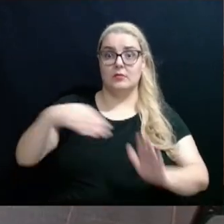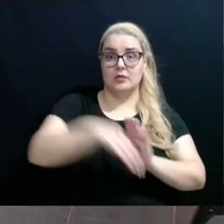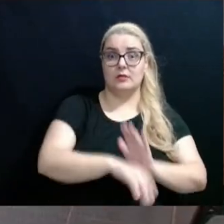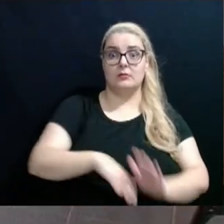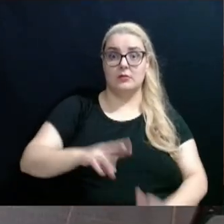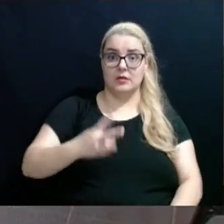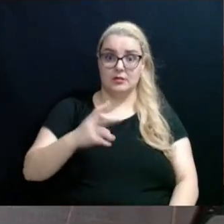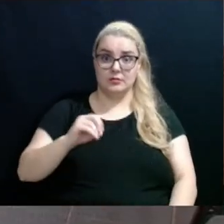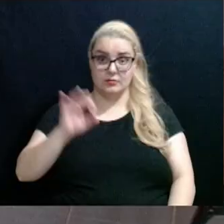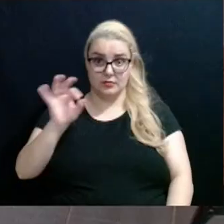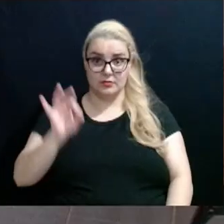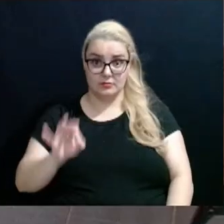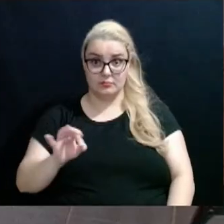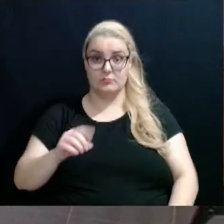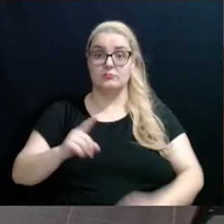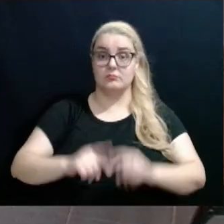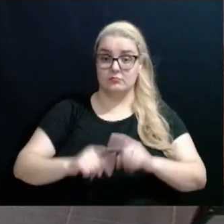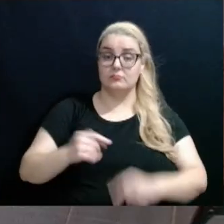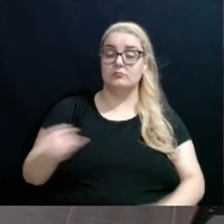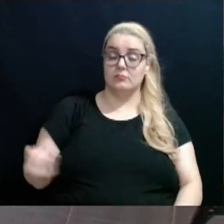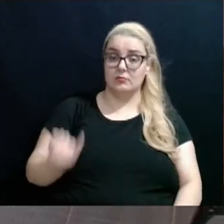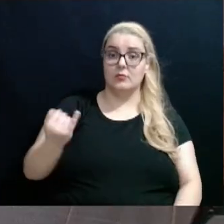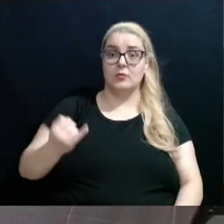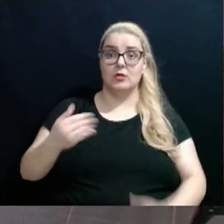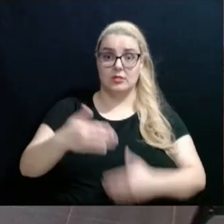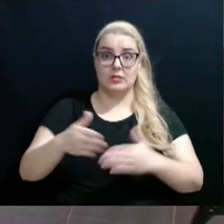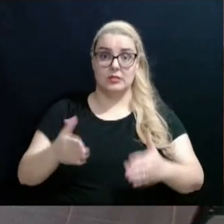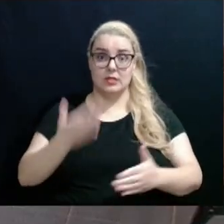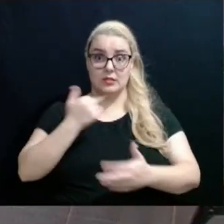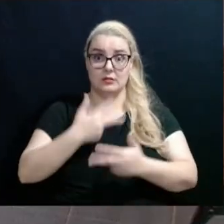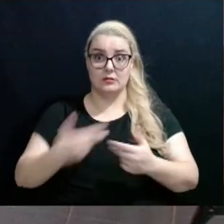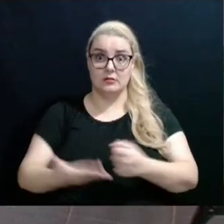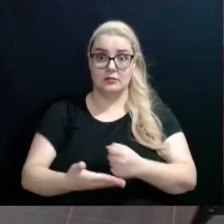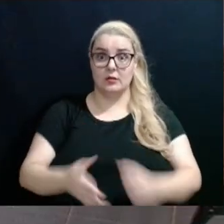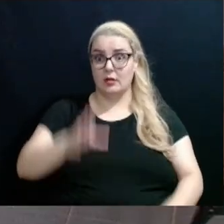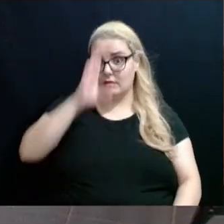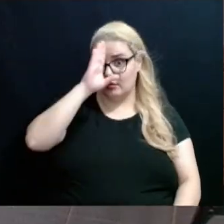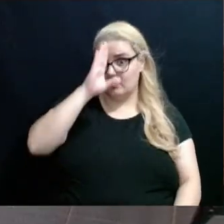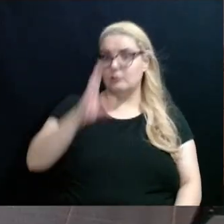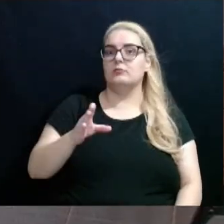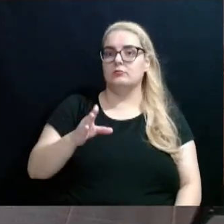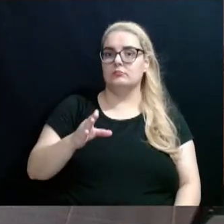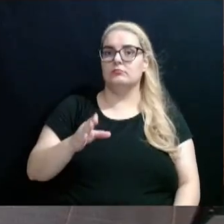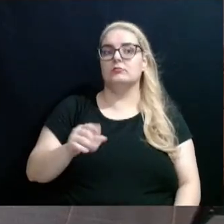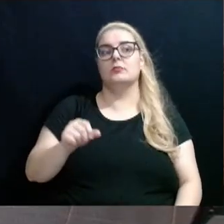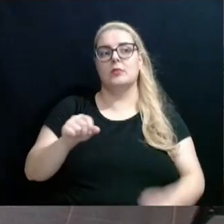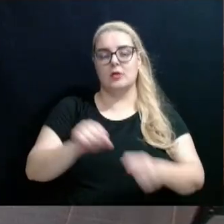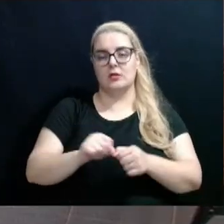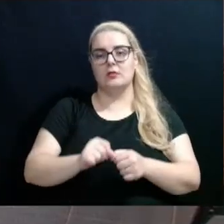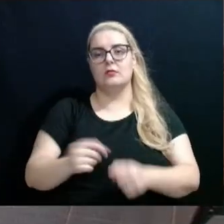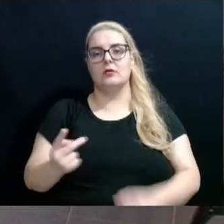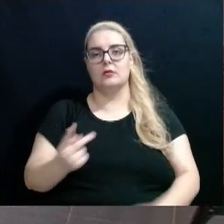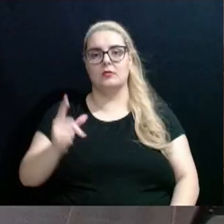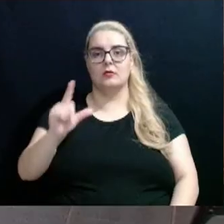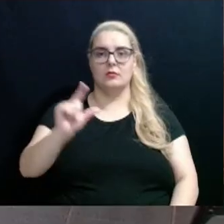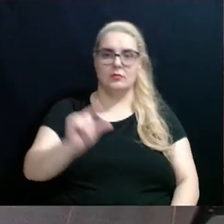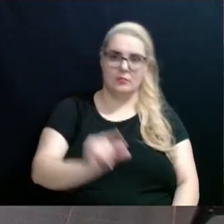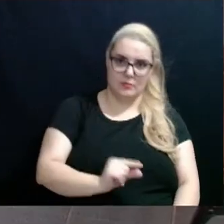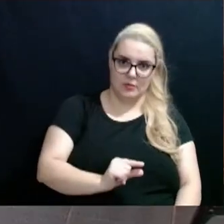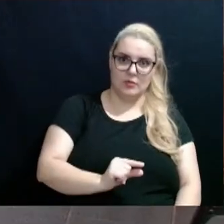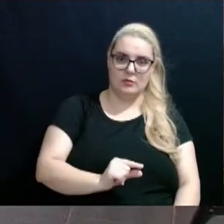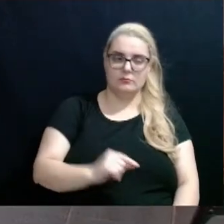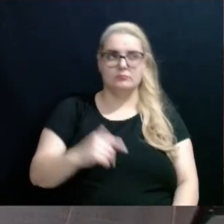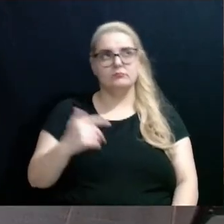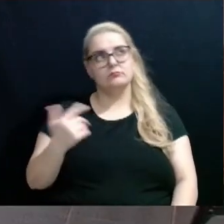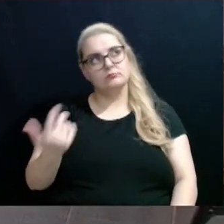item significativo na cesta. Podemos dizer que ele foi o principal item que puxou o valor dessa cesta para baixo. De certa